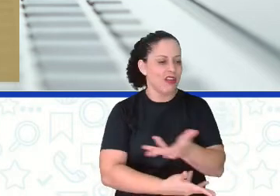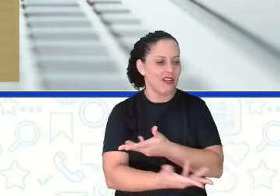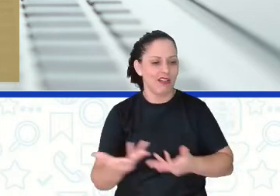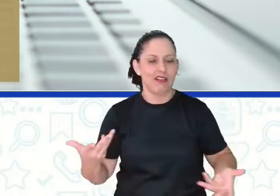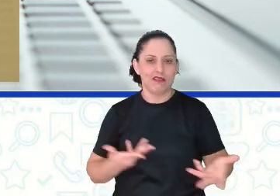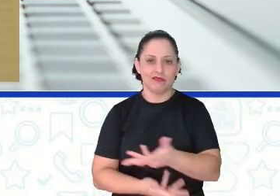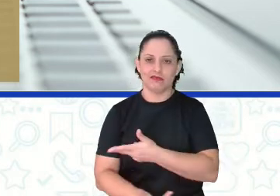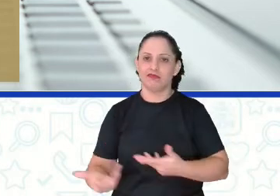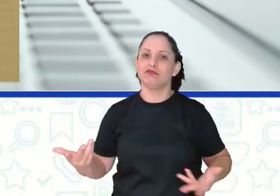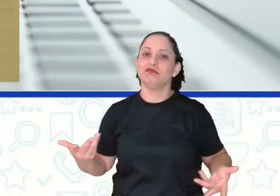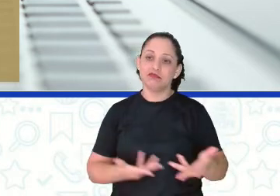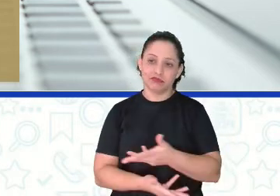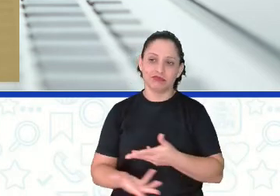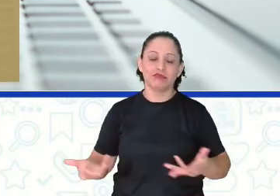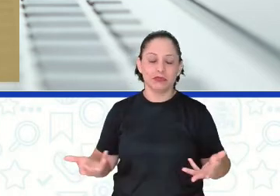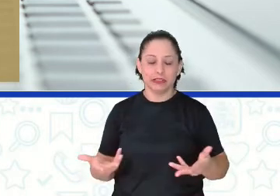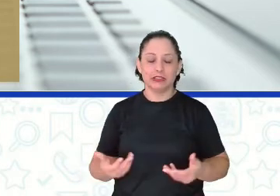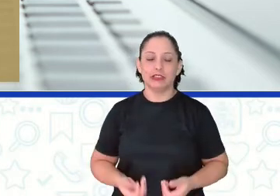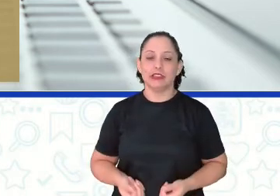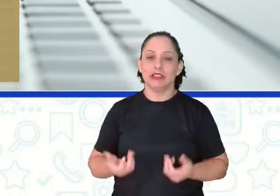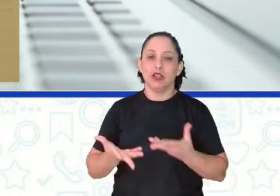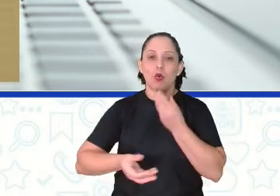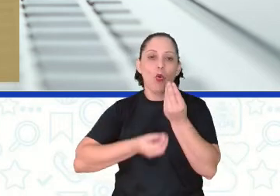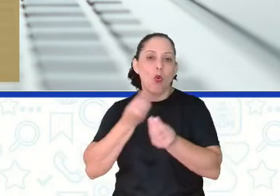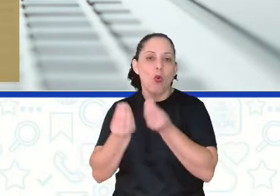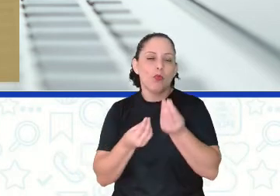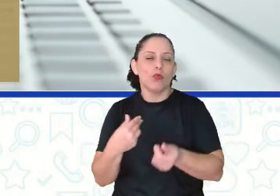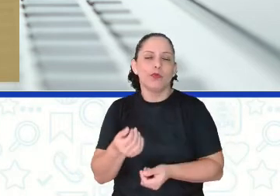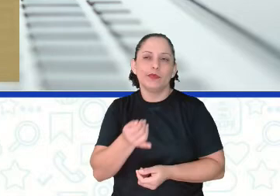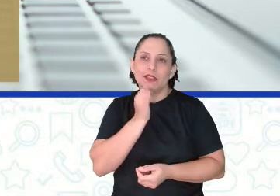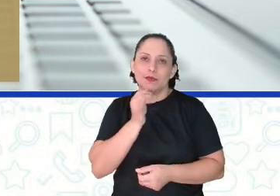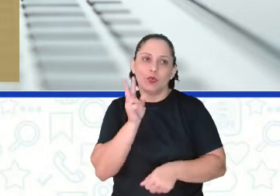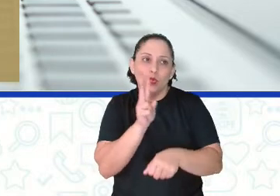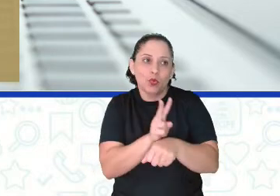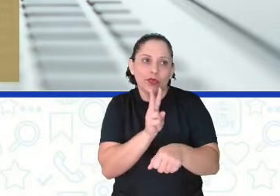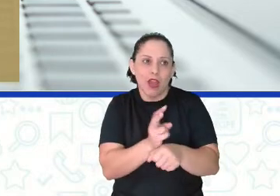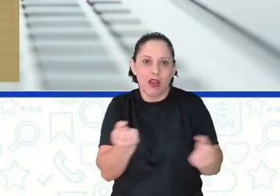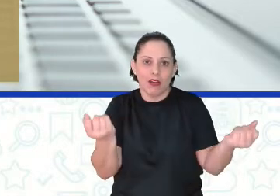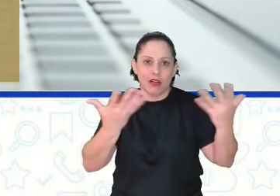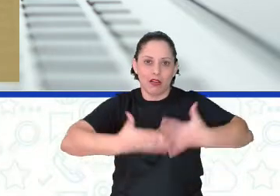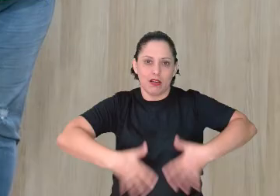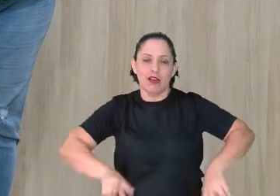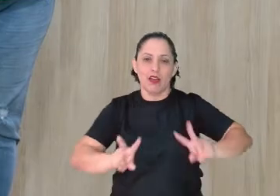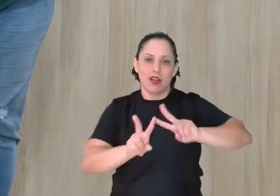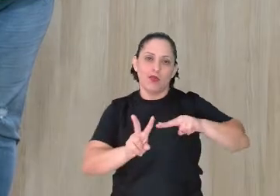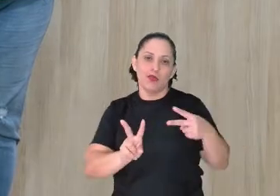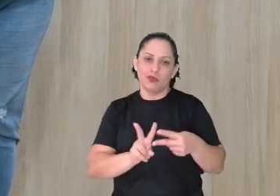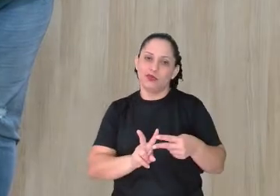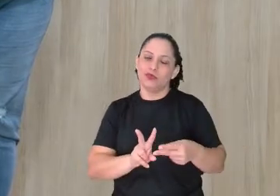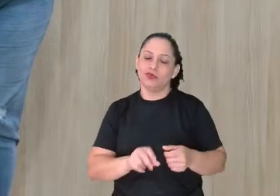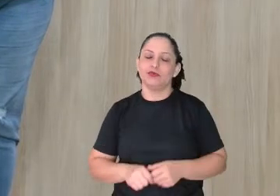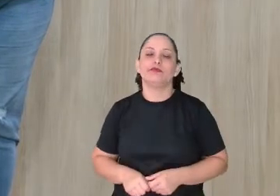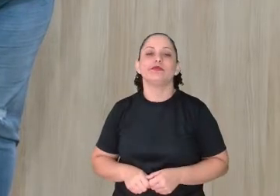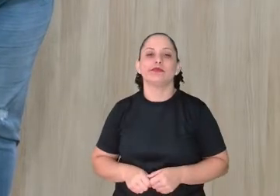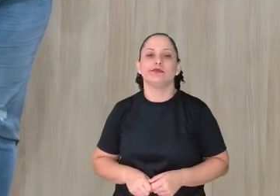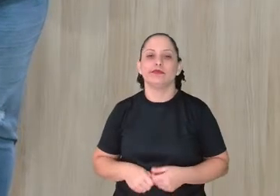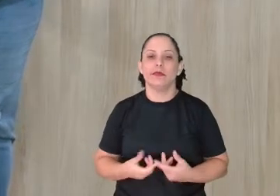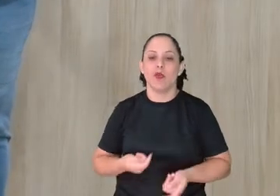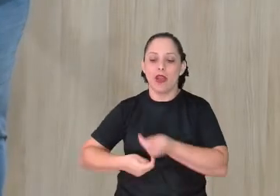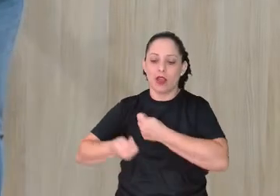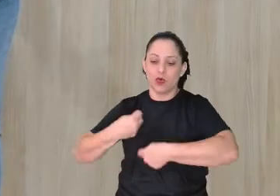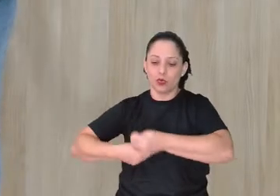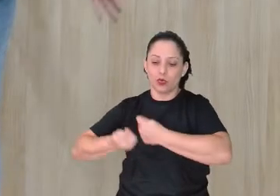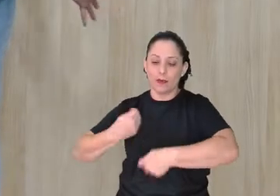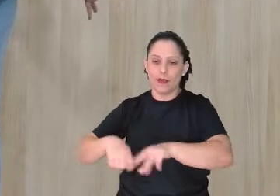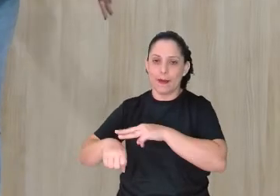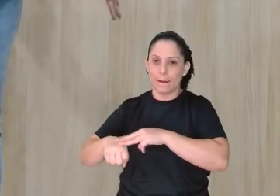social com a conservação dos recursos naturais. Então, a economia marrom, ela é